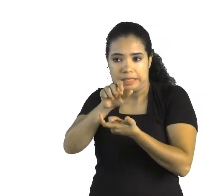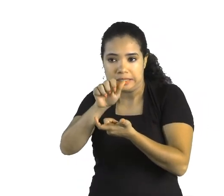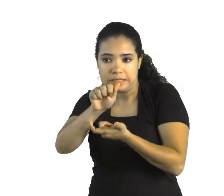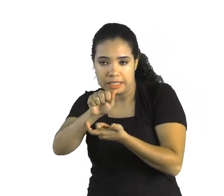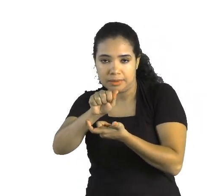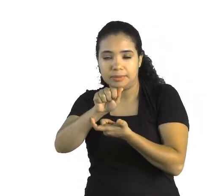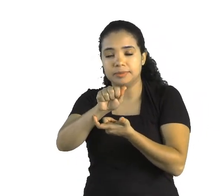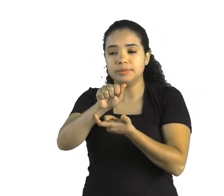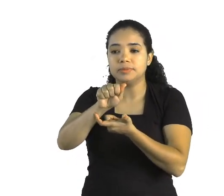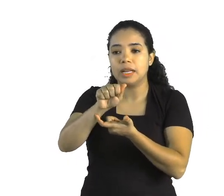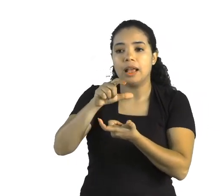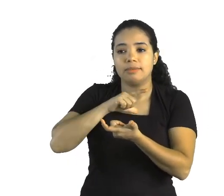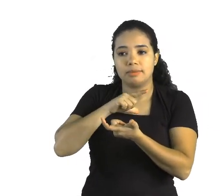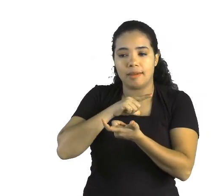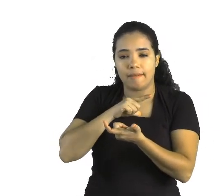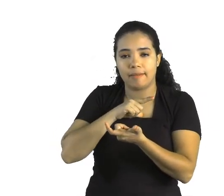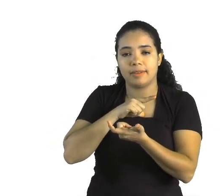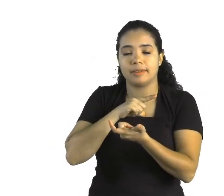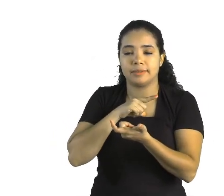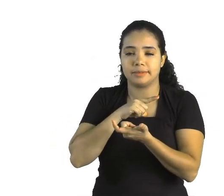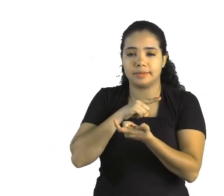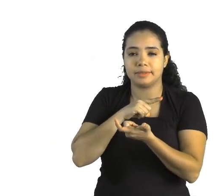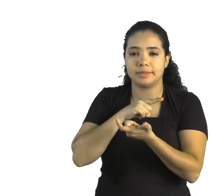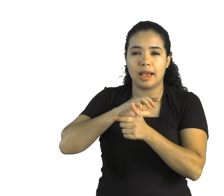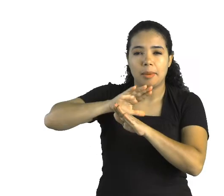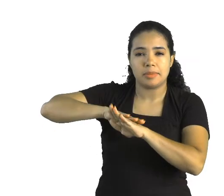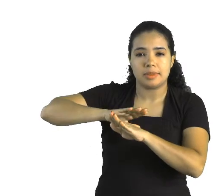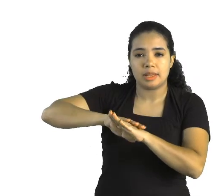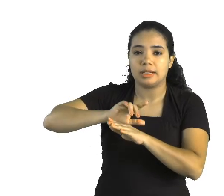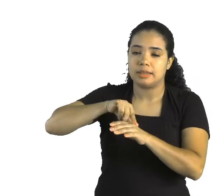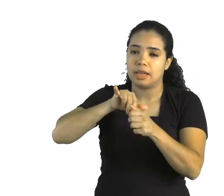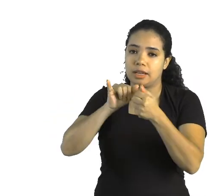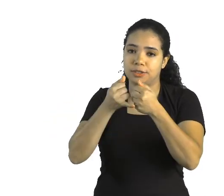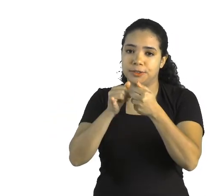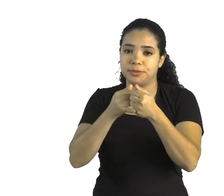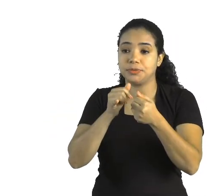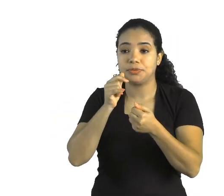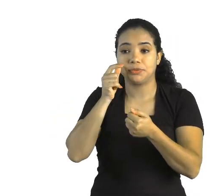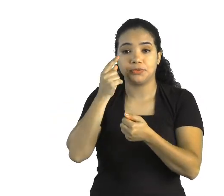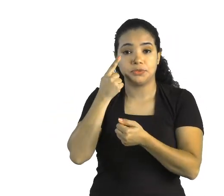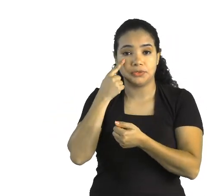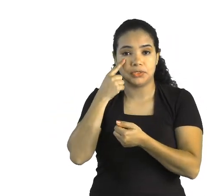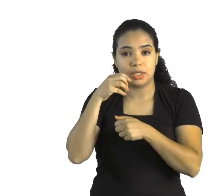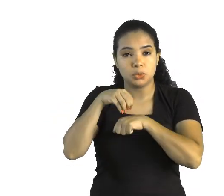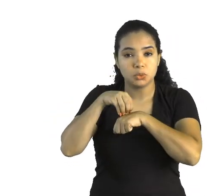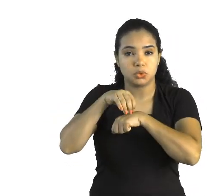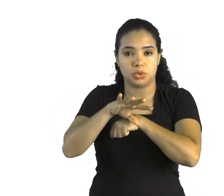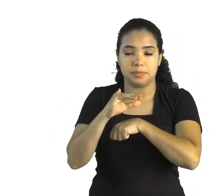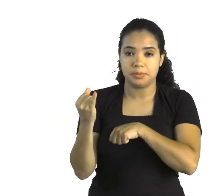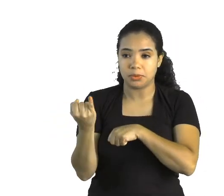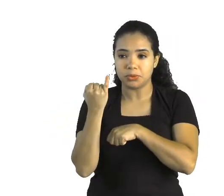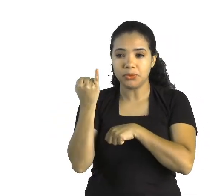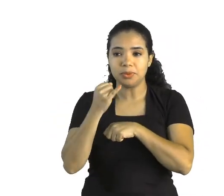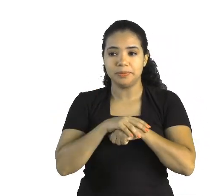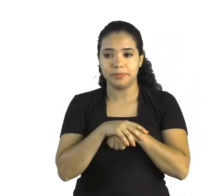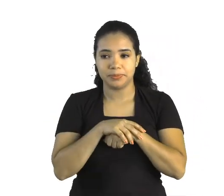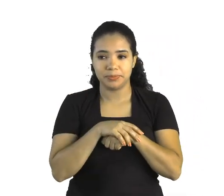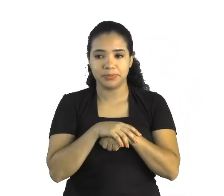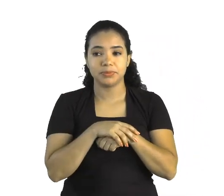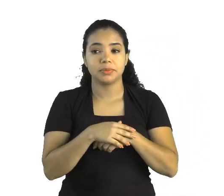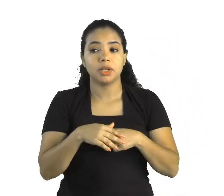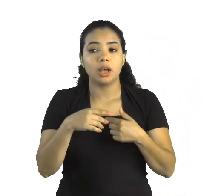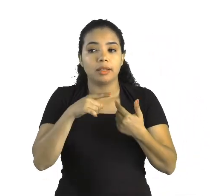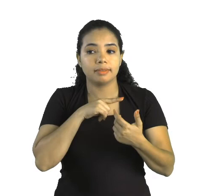a partir de adjetivos. Olha a segunda dica importante. Quando o